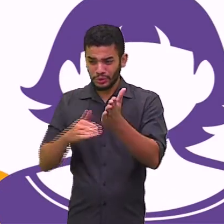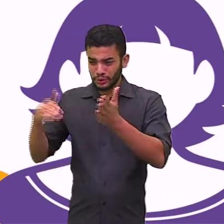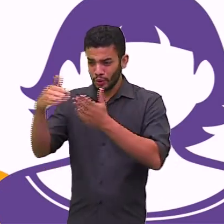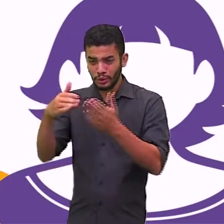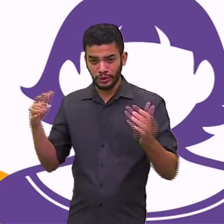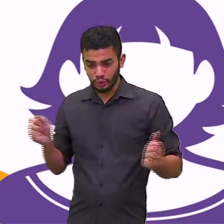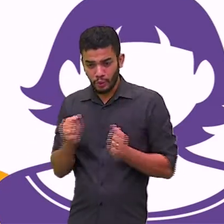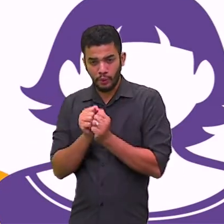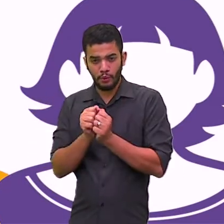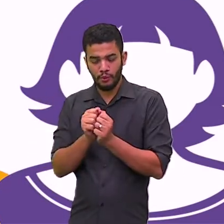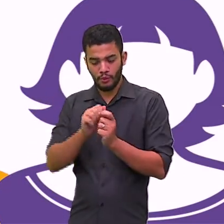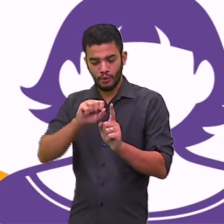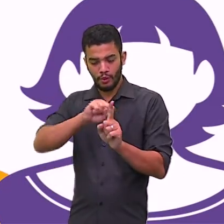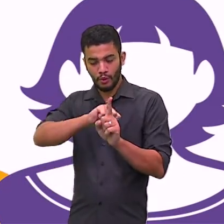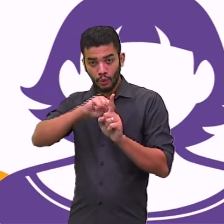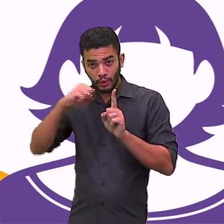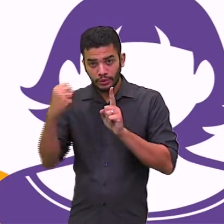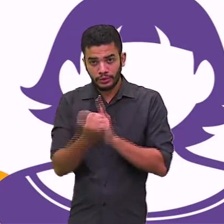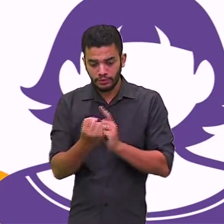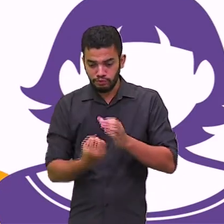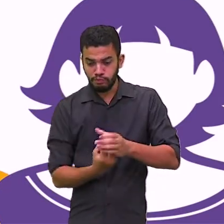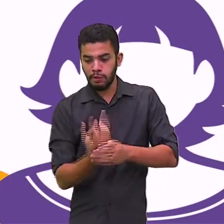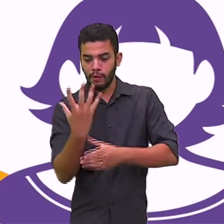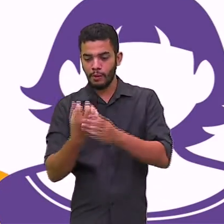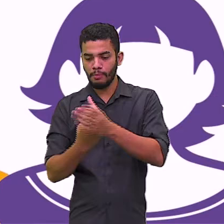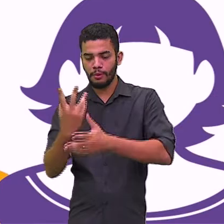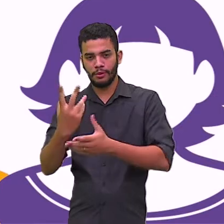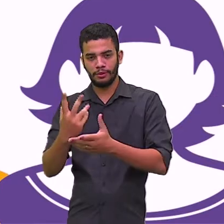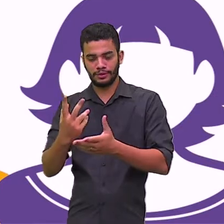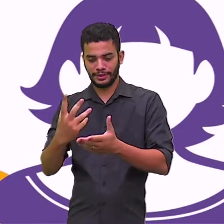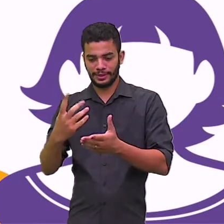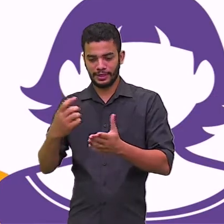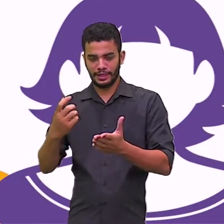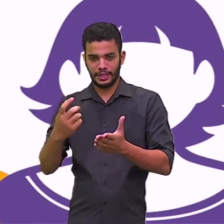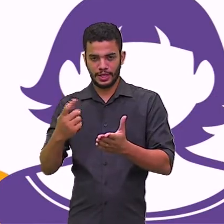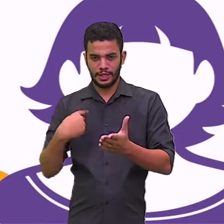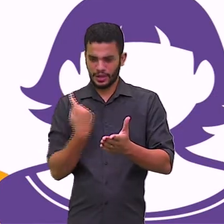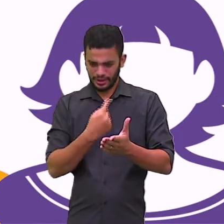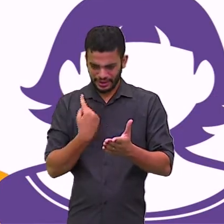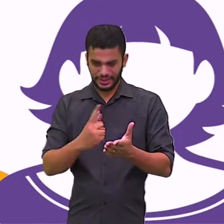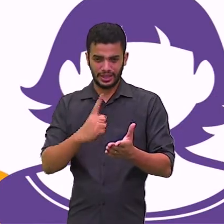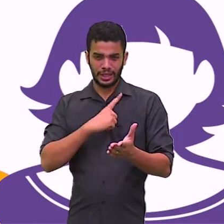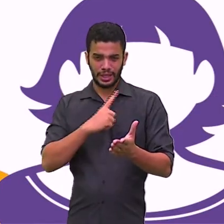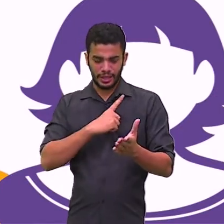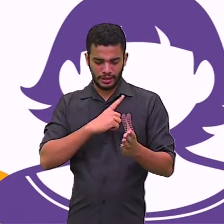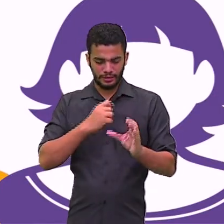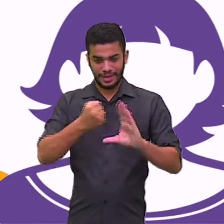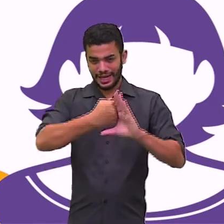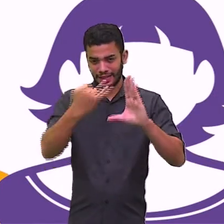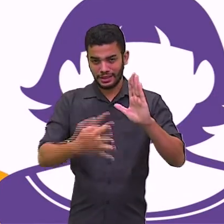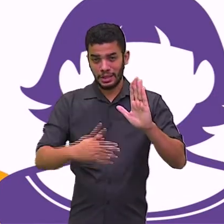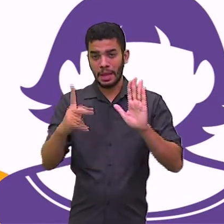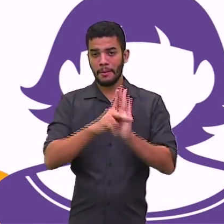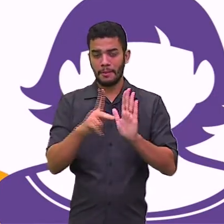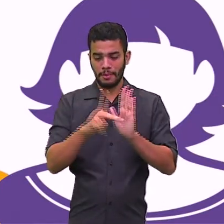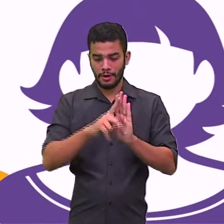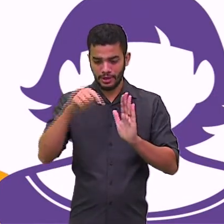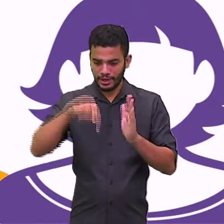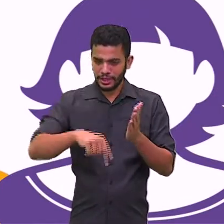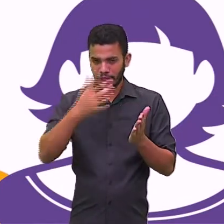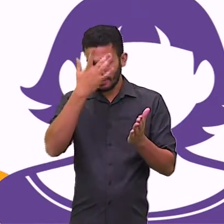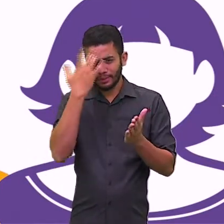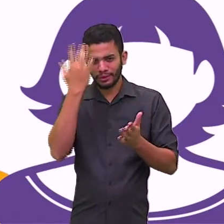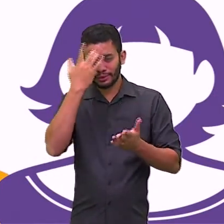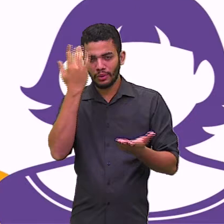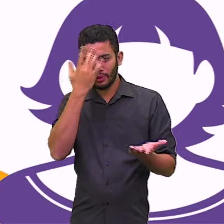que caracteriza um país, uma sociedade, uma região. Os indivíduos pensam